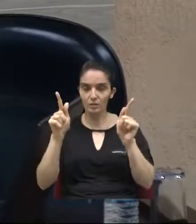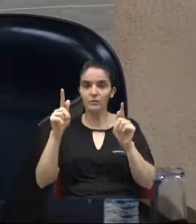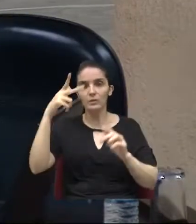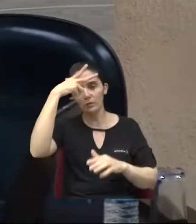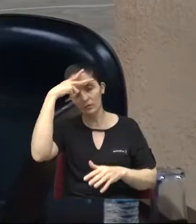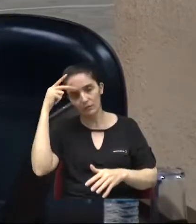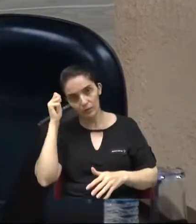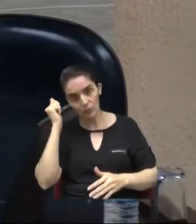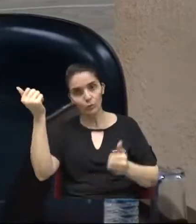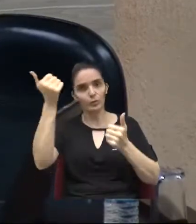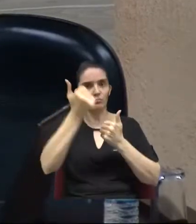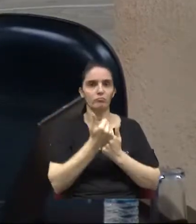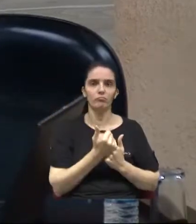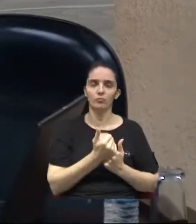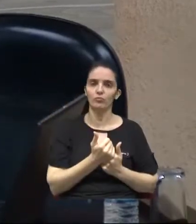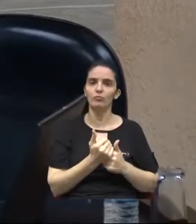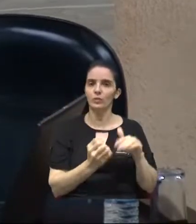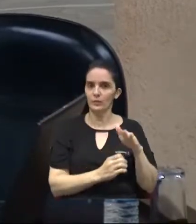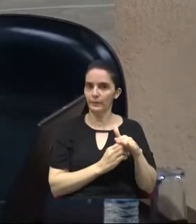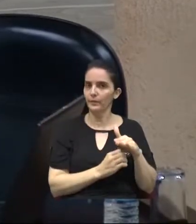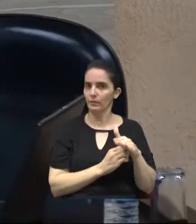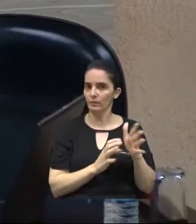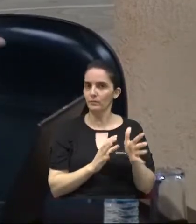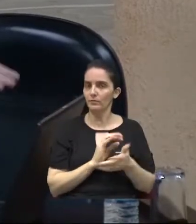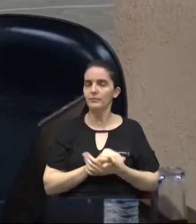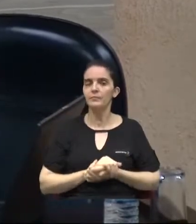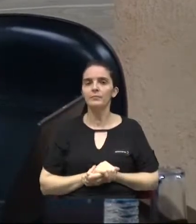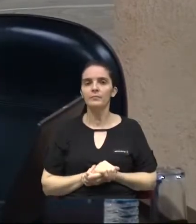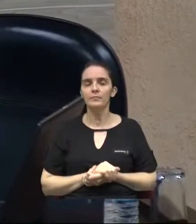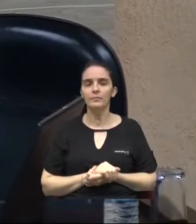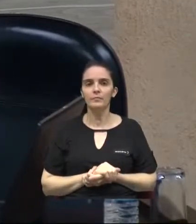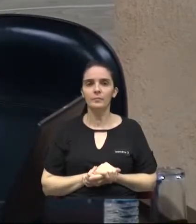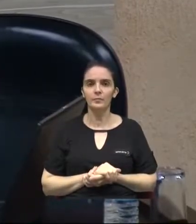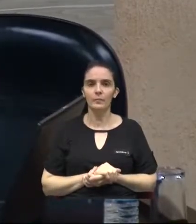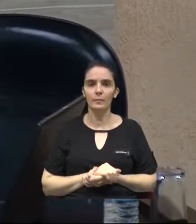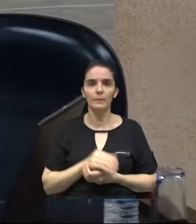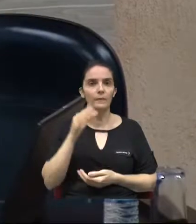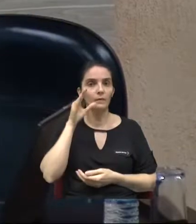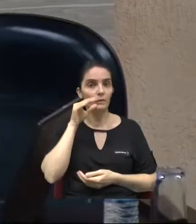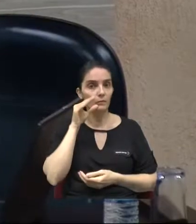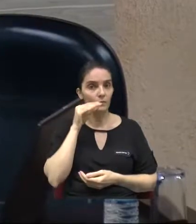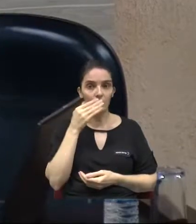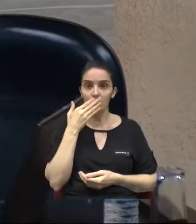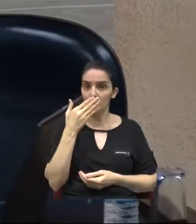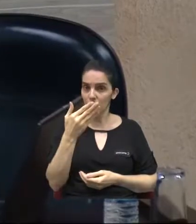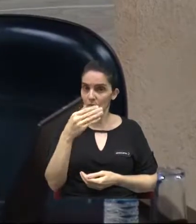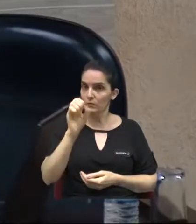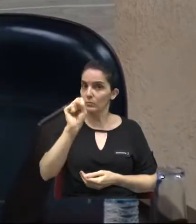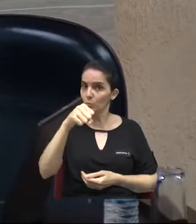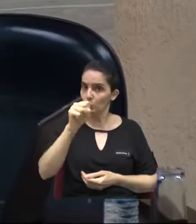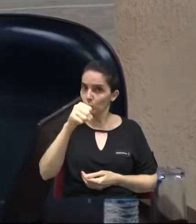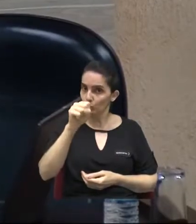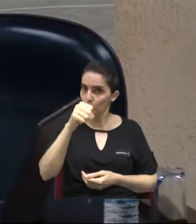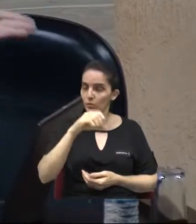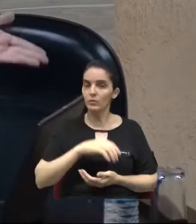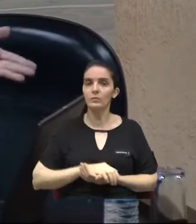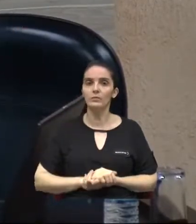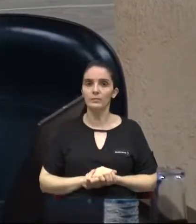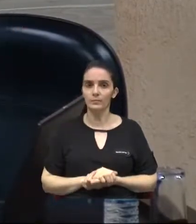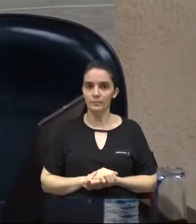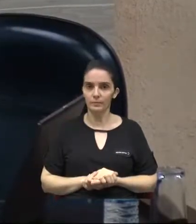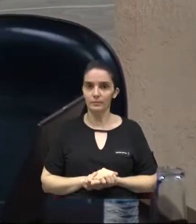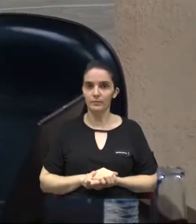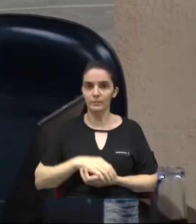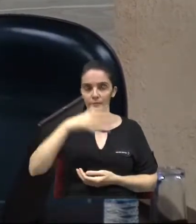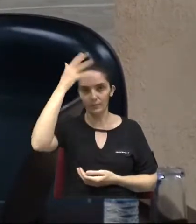intervenção. Um dos pedidos, realmente, dos funcionários era isso. Eu, particularmente, não